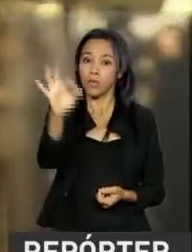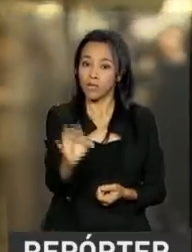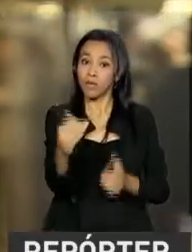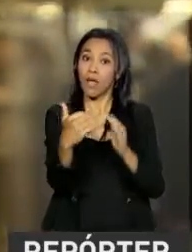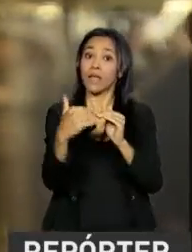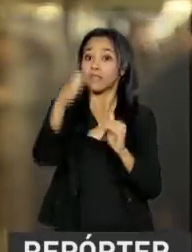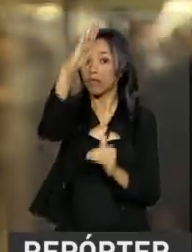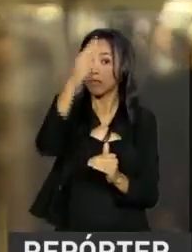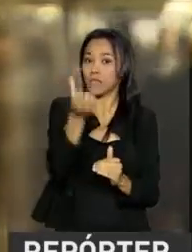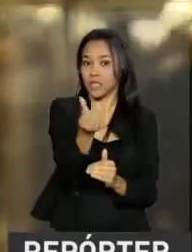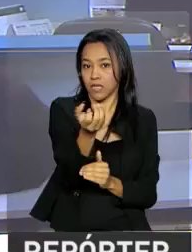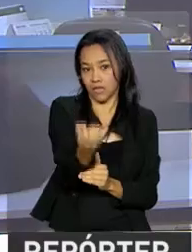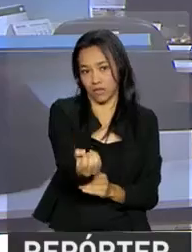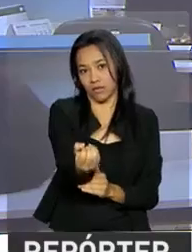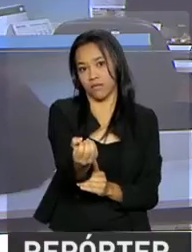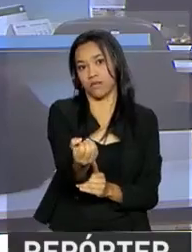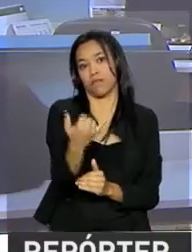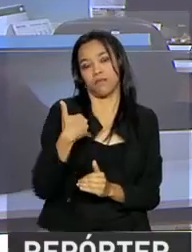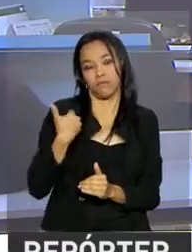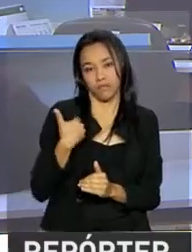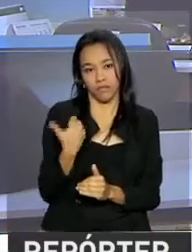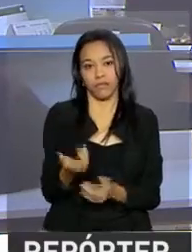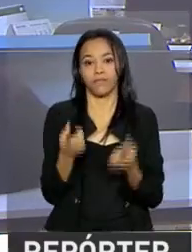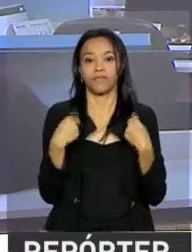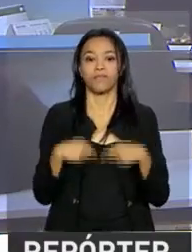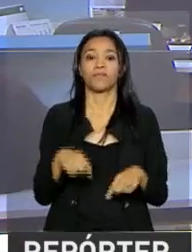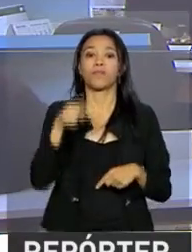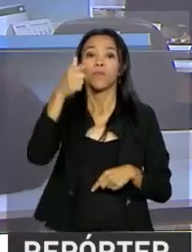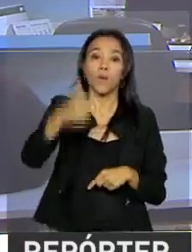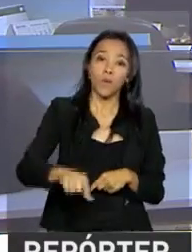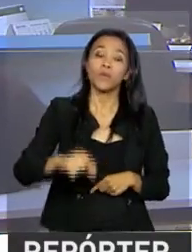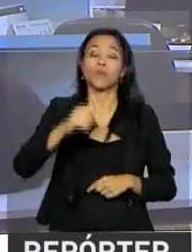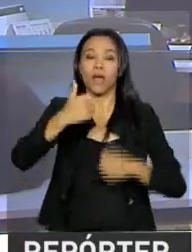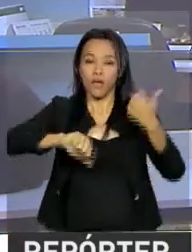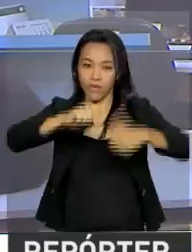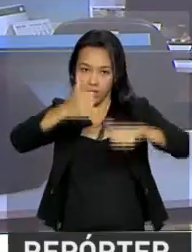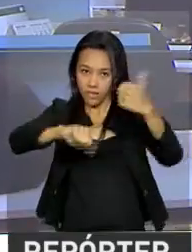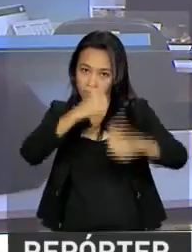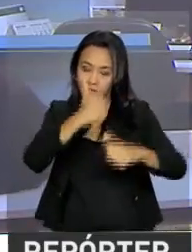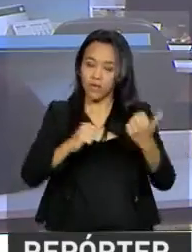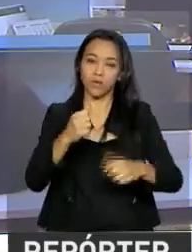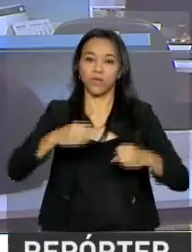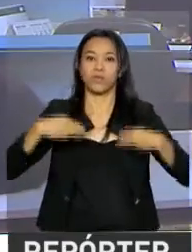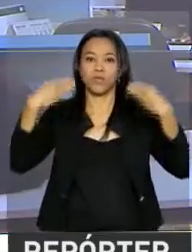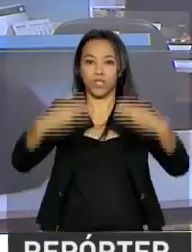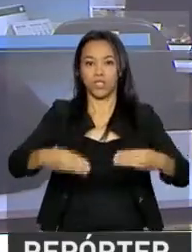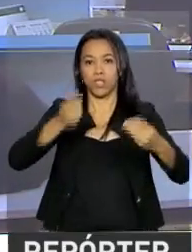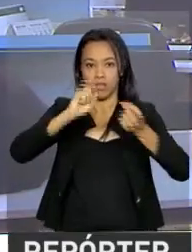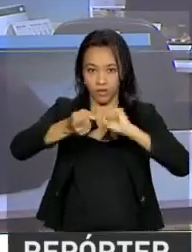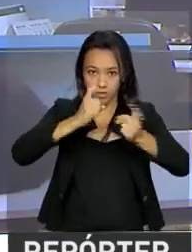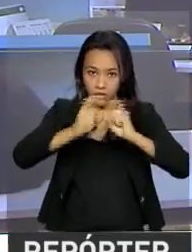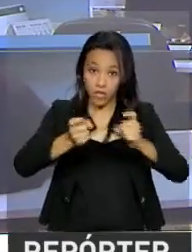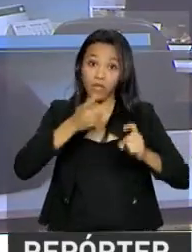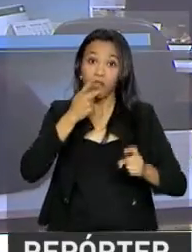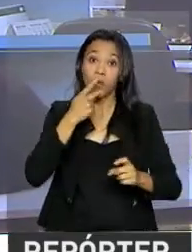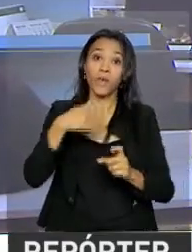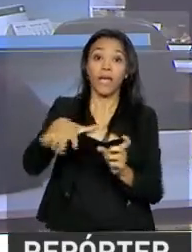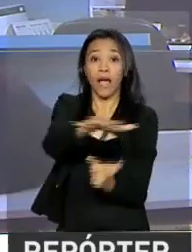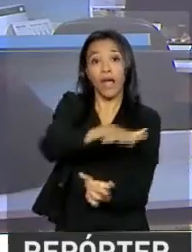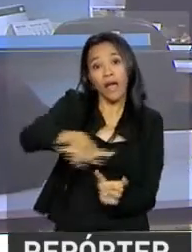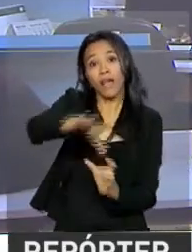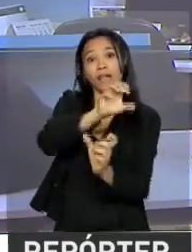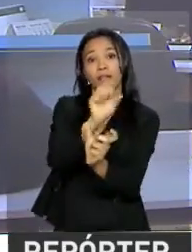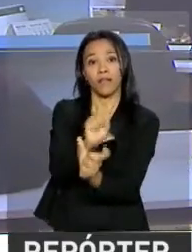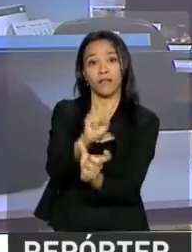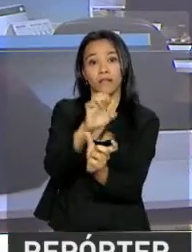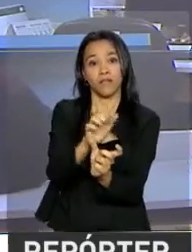de 65 anos. E olha, um balanço do Ministério do Planejamento mostra que a Seguridade Social teve um déficit de